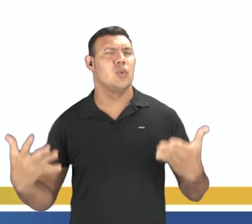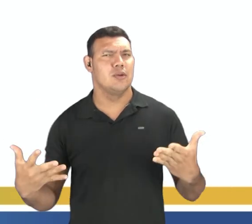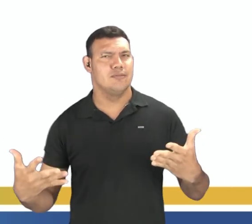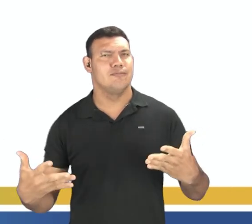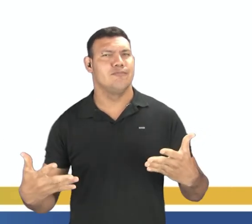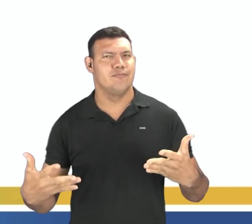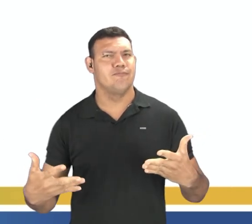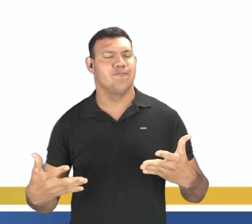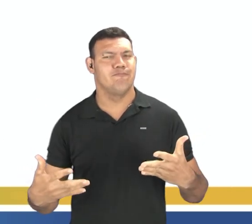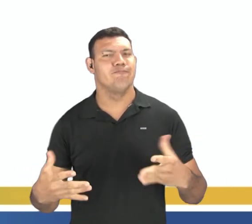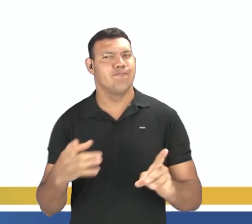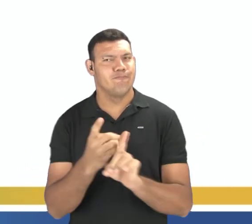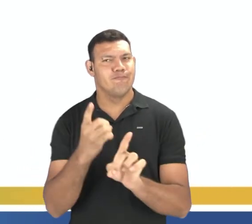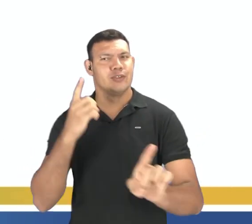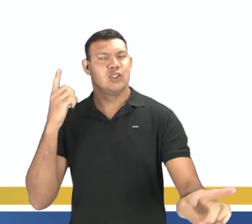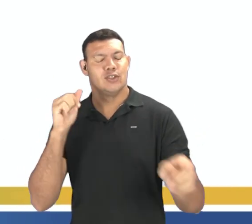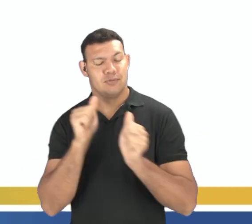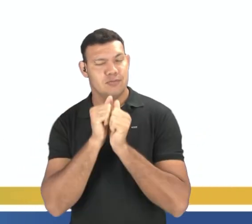Vamos descobrir juntos?